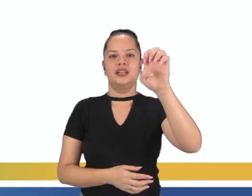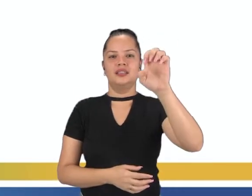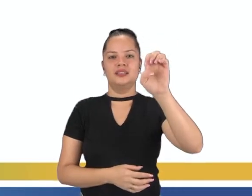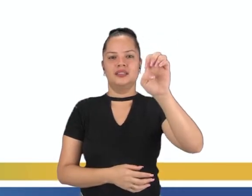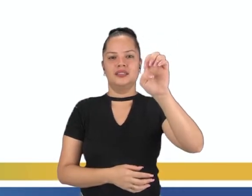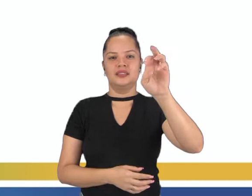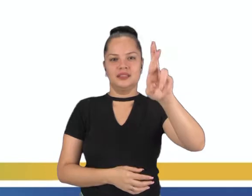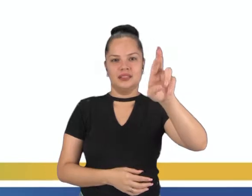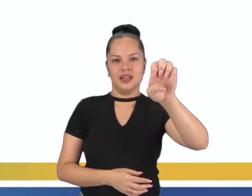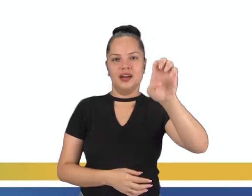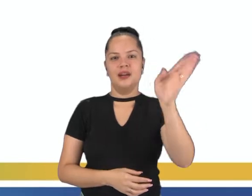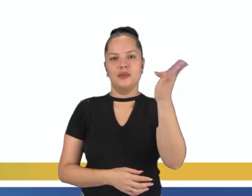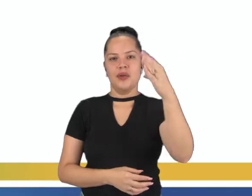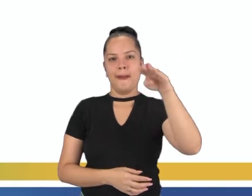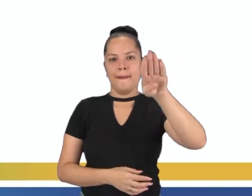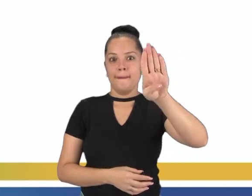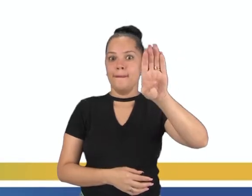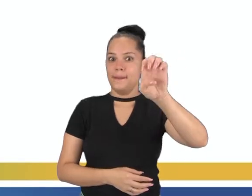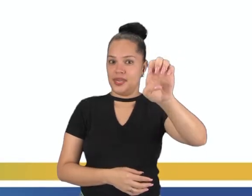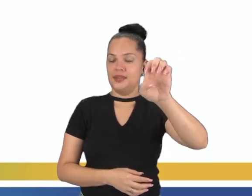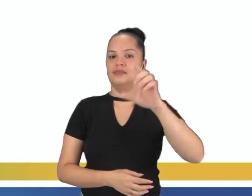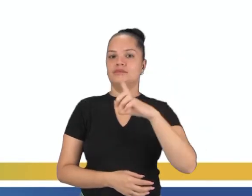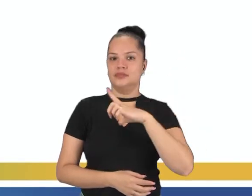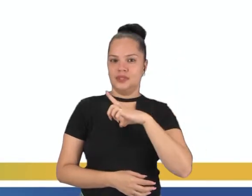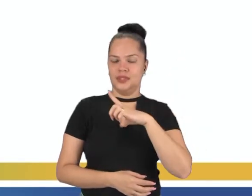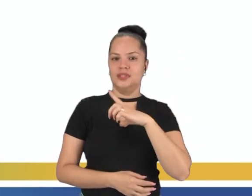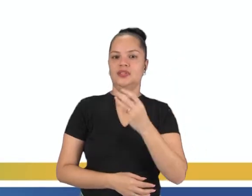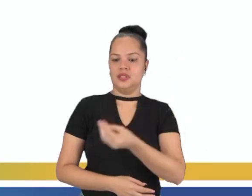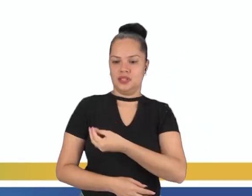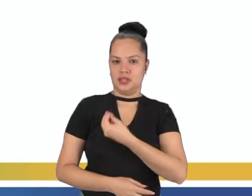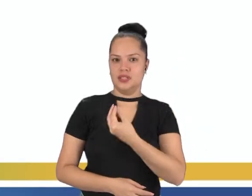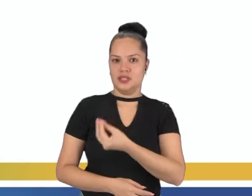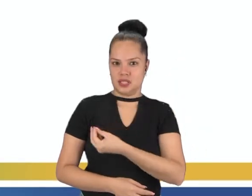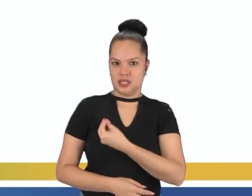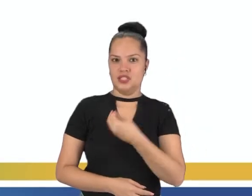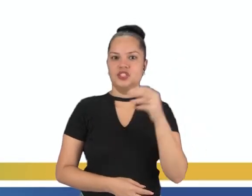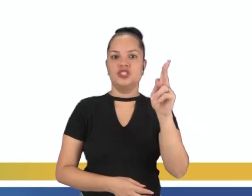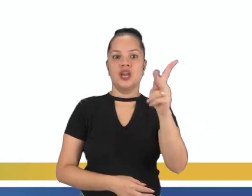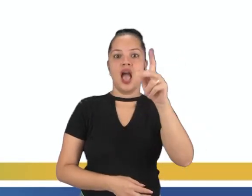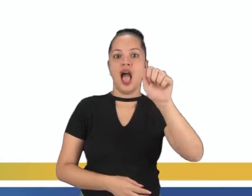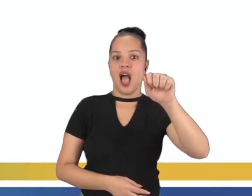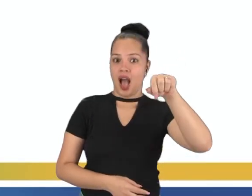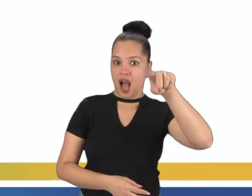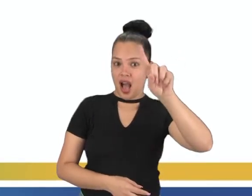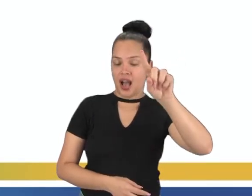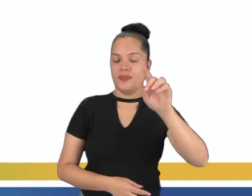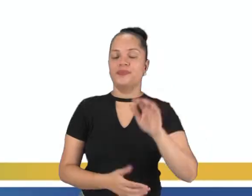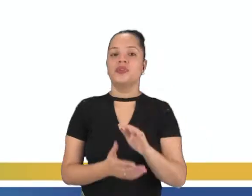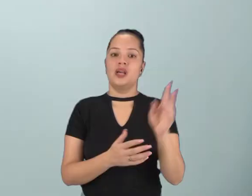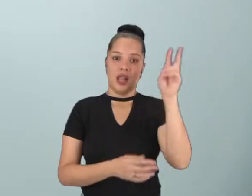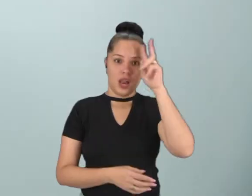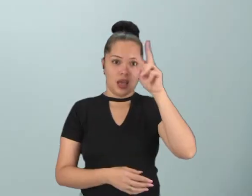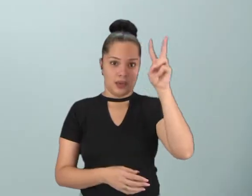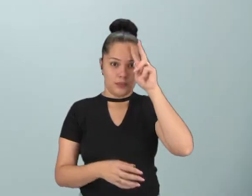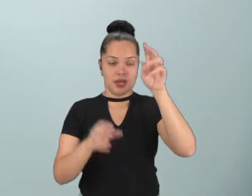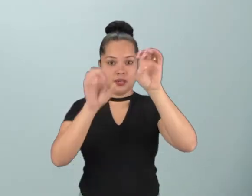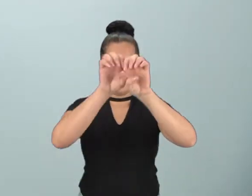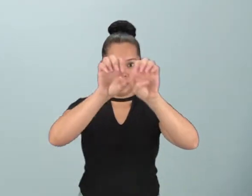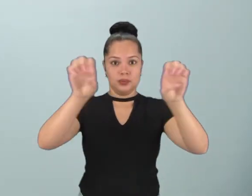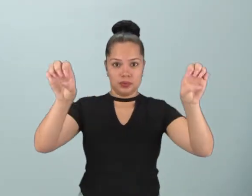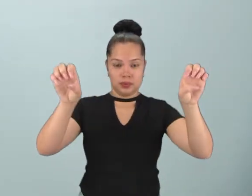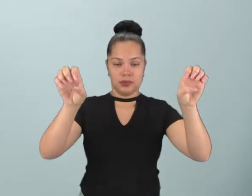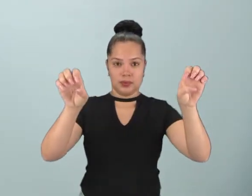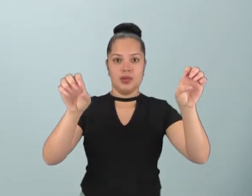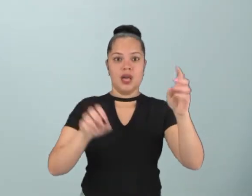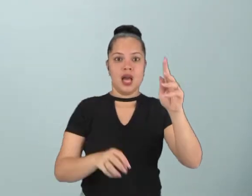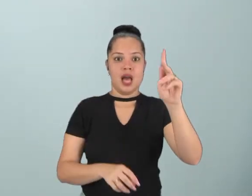be significa há ou existe e serve para indicar a existência de algo. Lembrando, pessoal, que essa estrutura there be, ela